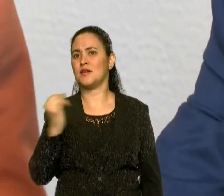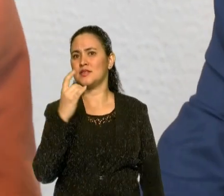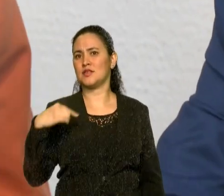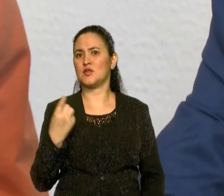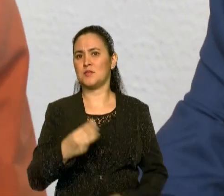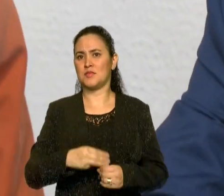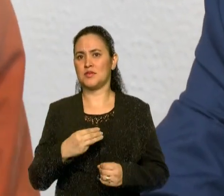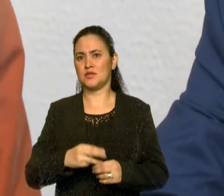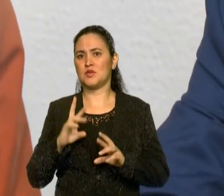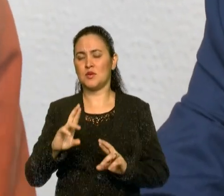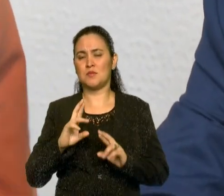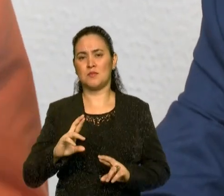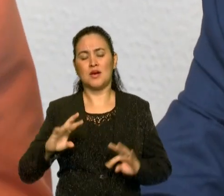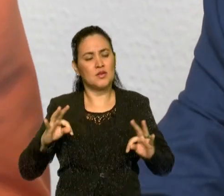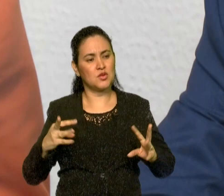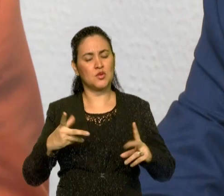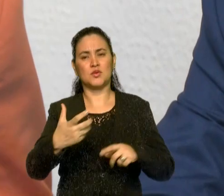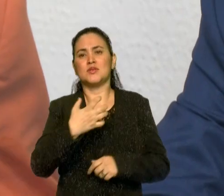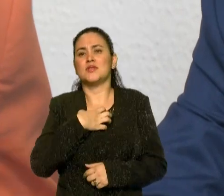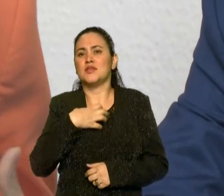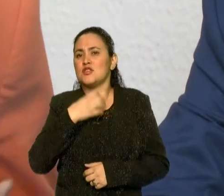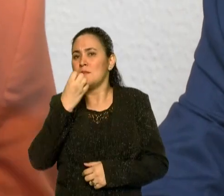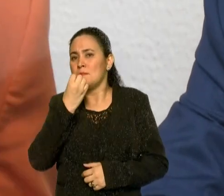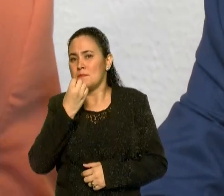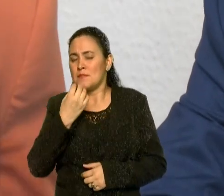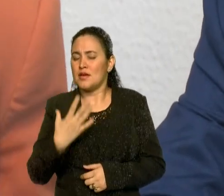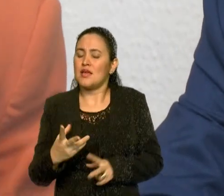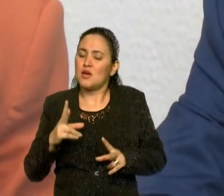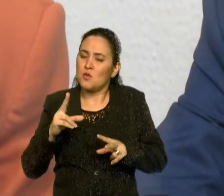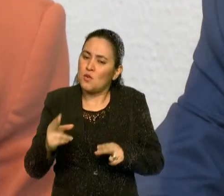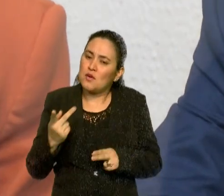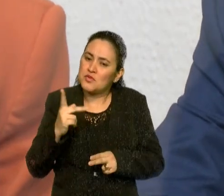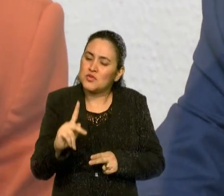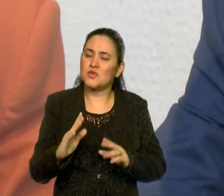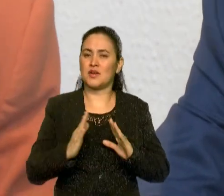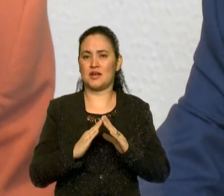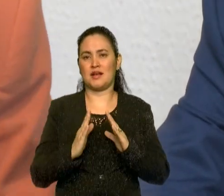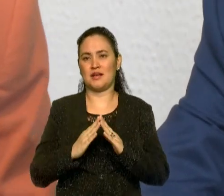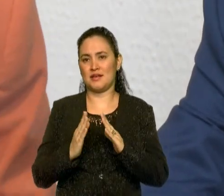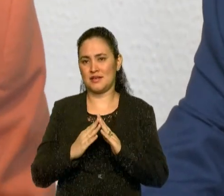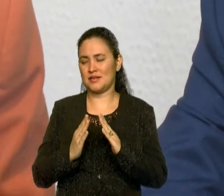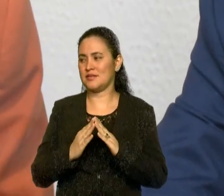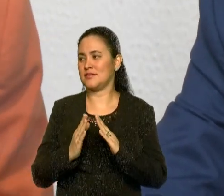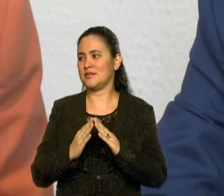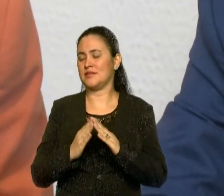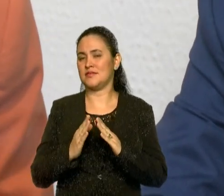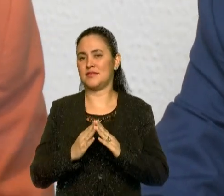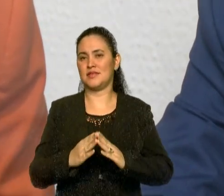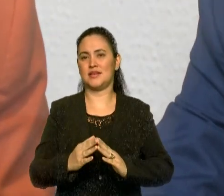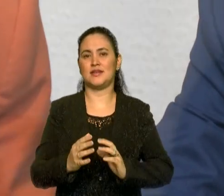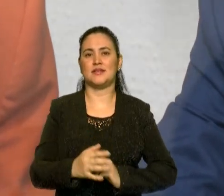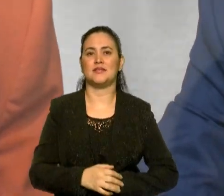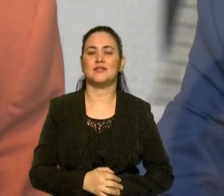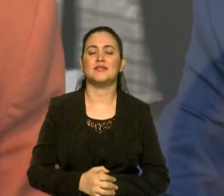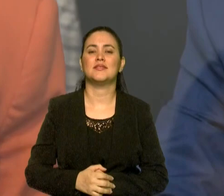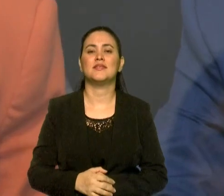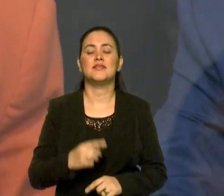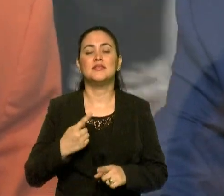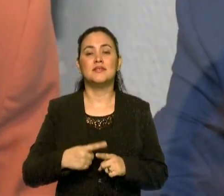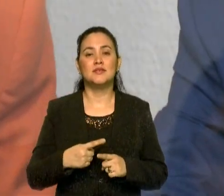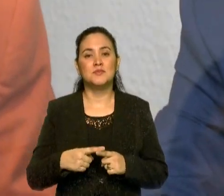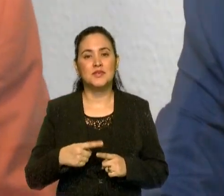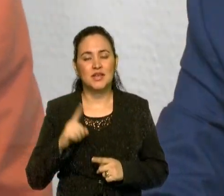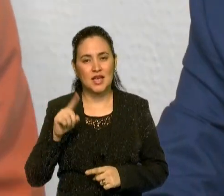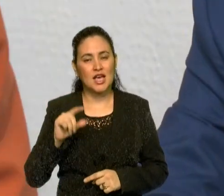estejam se sentindo em casa, porque é isso que a gente quer proporcionar para vocês, que Caxias seja a casa de